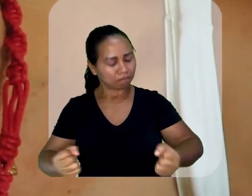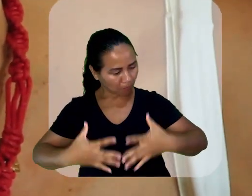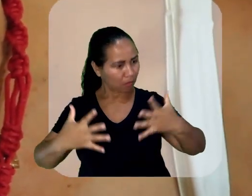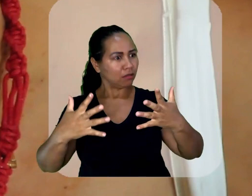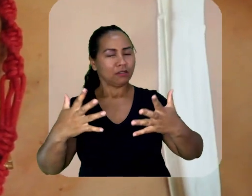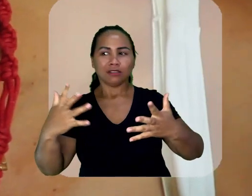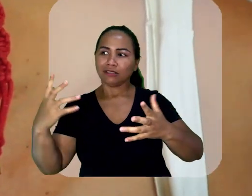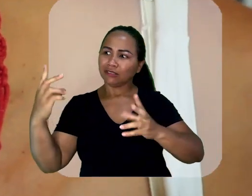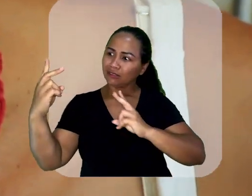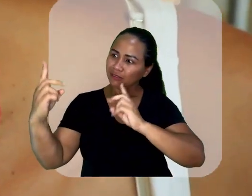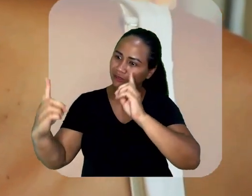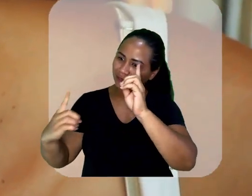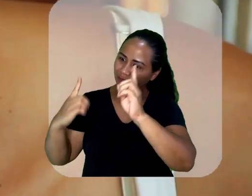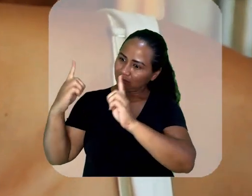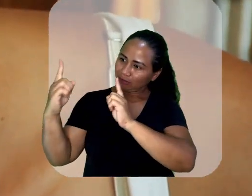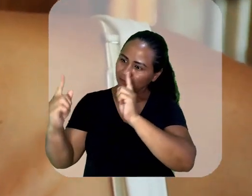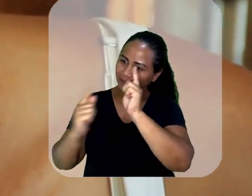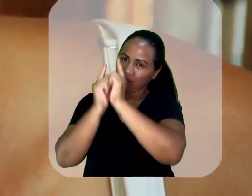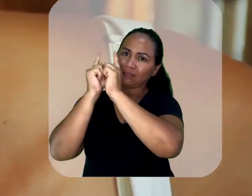E espantados vivemos.